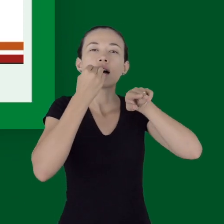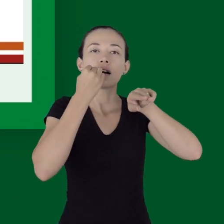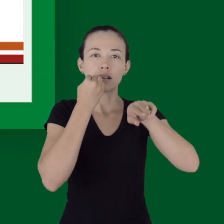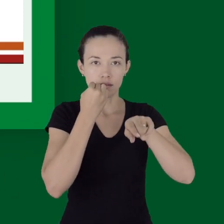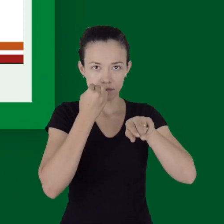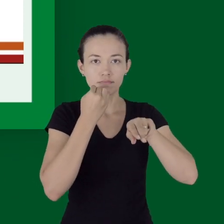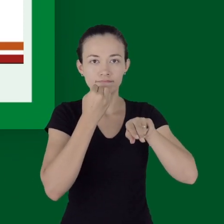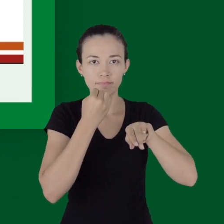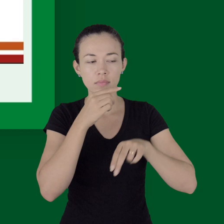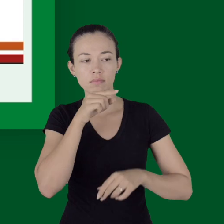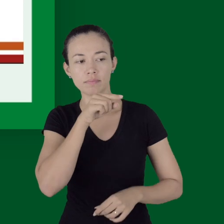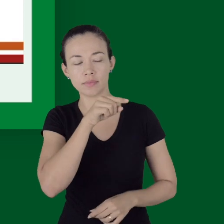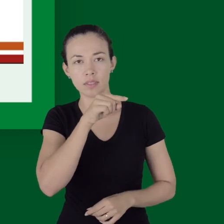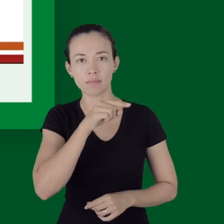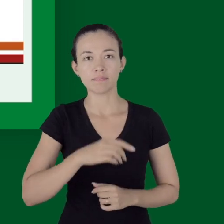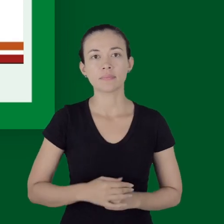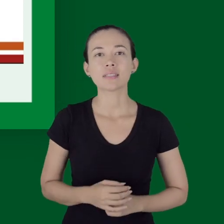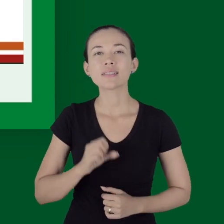ou igual a 8.